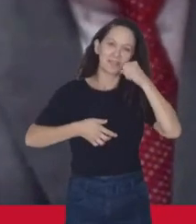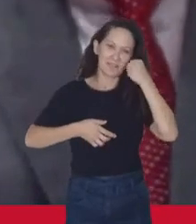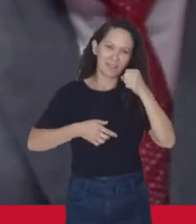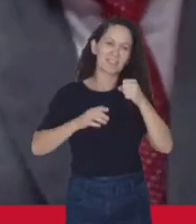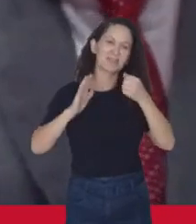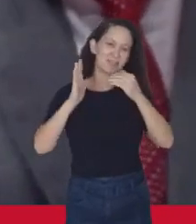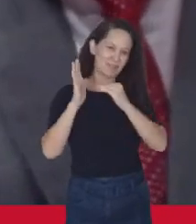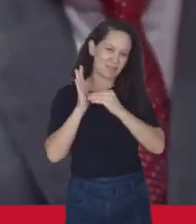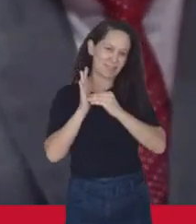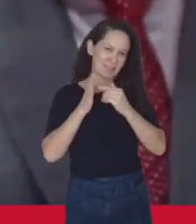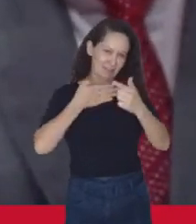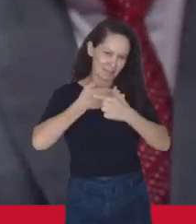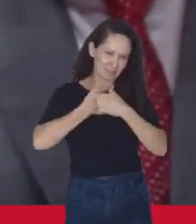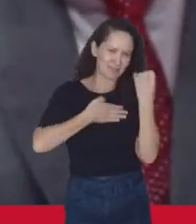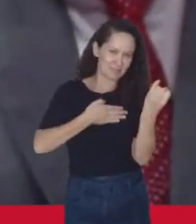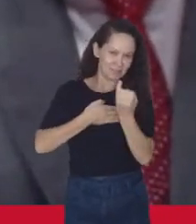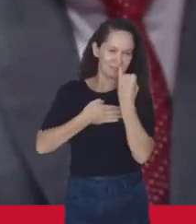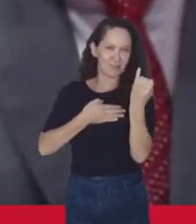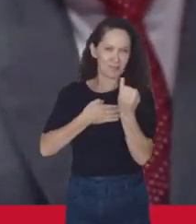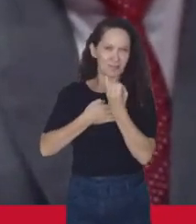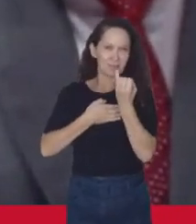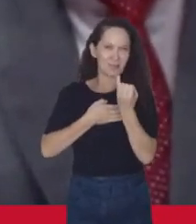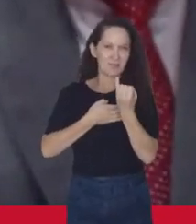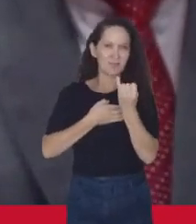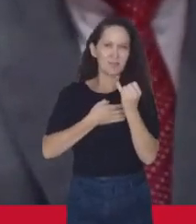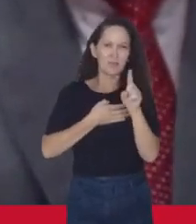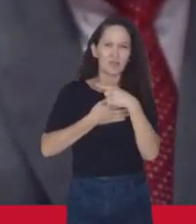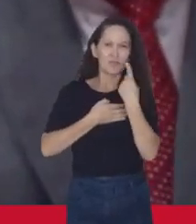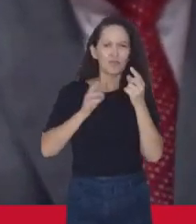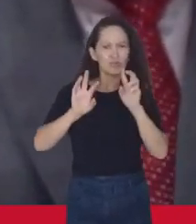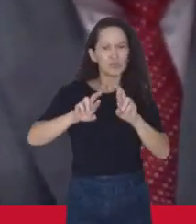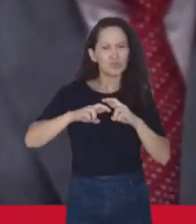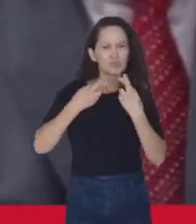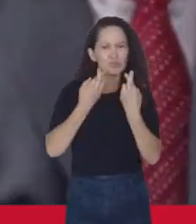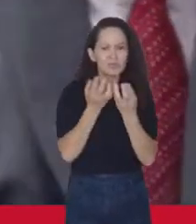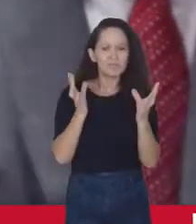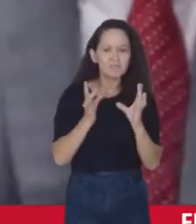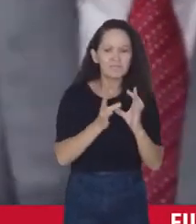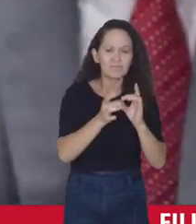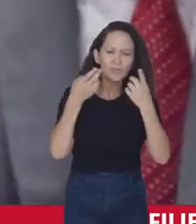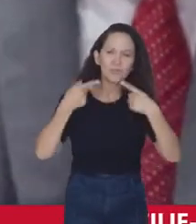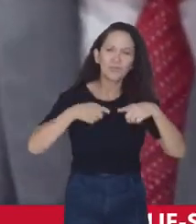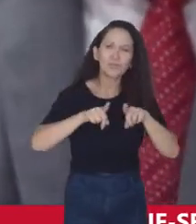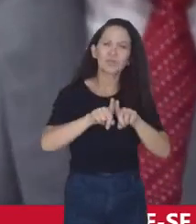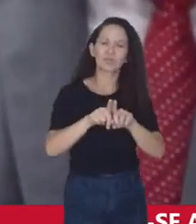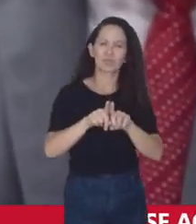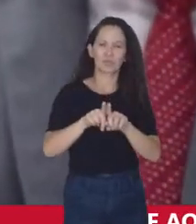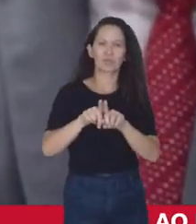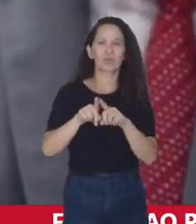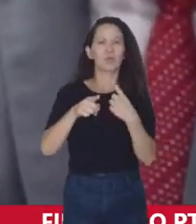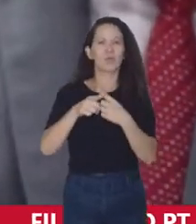esse papel fundamental de nos unirmos, de nos juntarmos, porque a